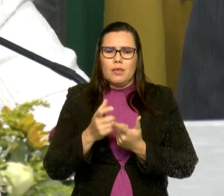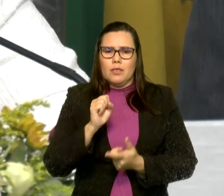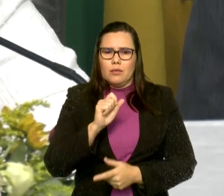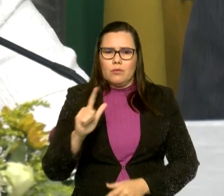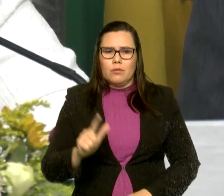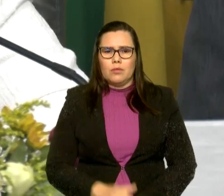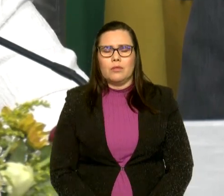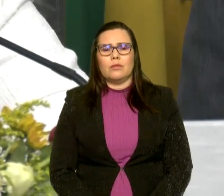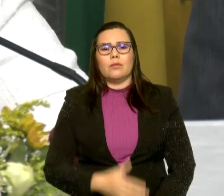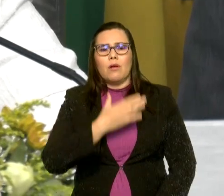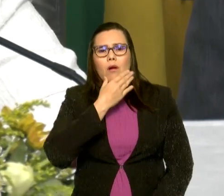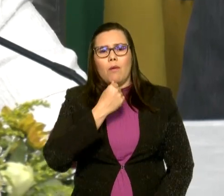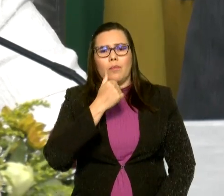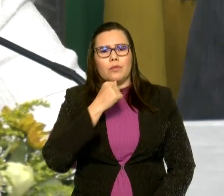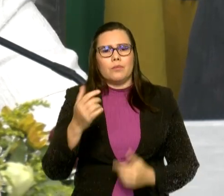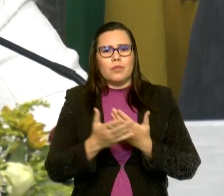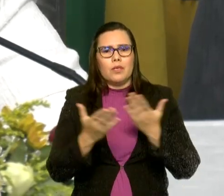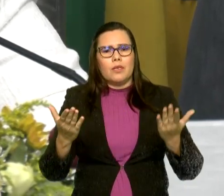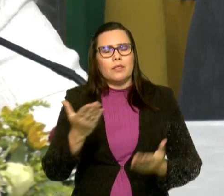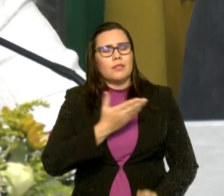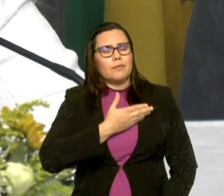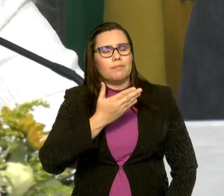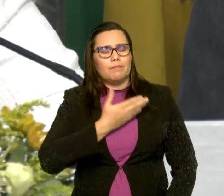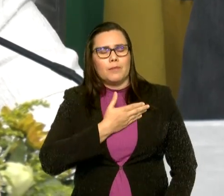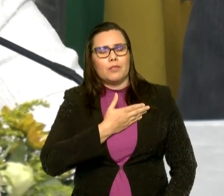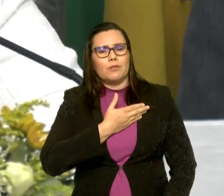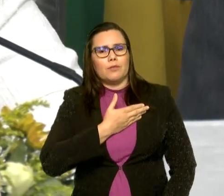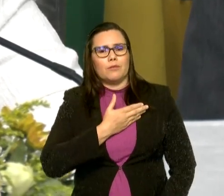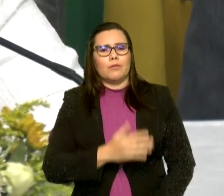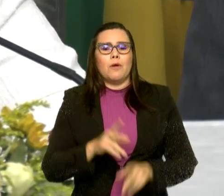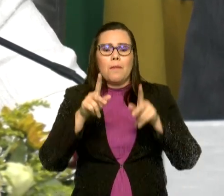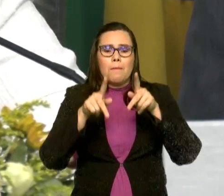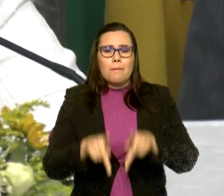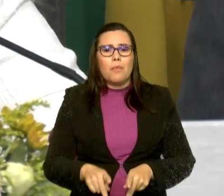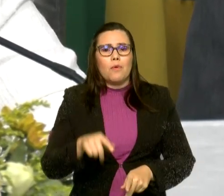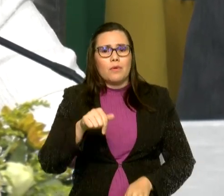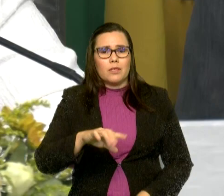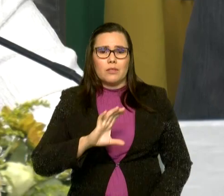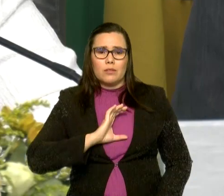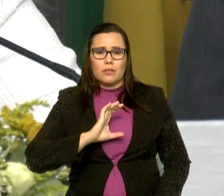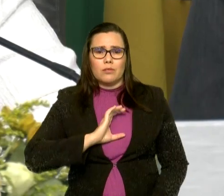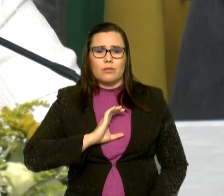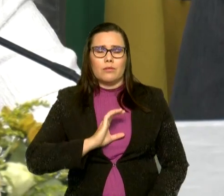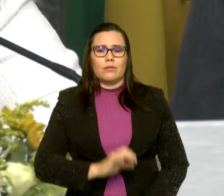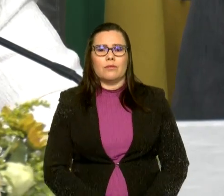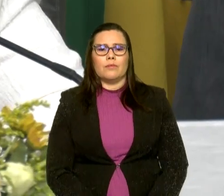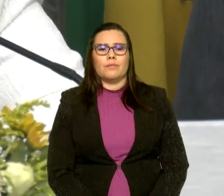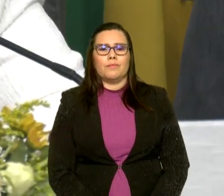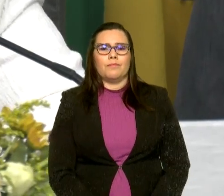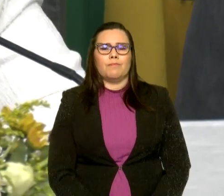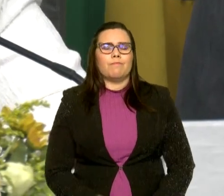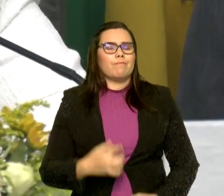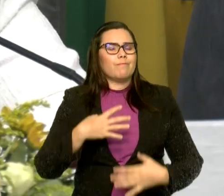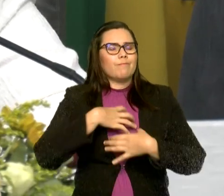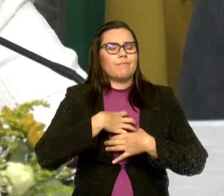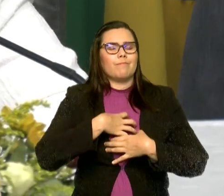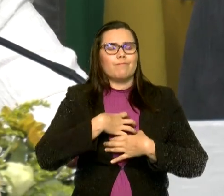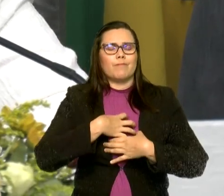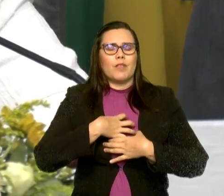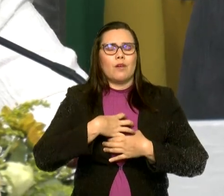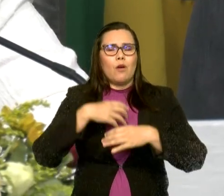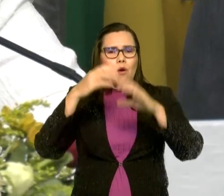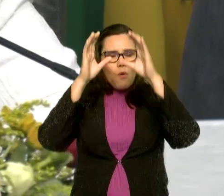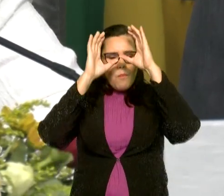Senhoras e senhores, amigos maranhenses, povo de Caxias, é uma honra presidir a